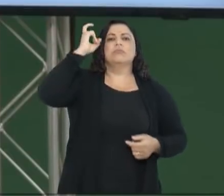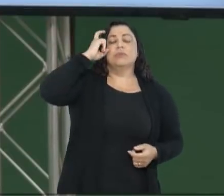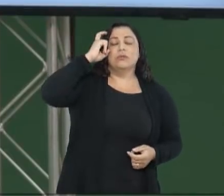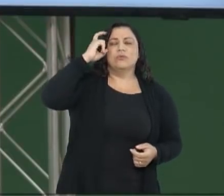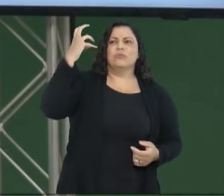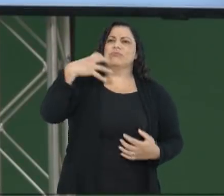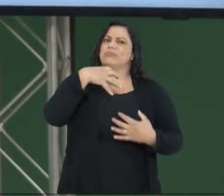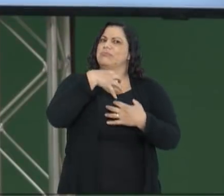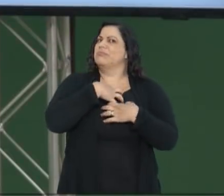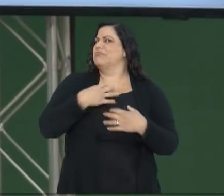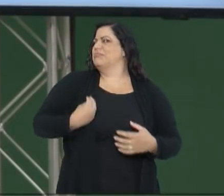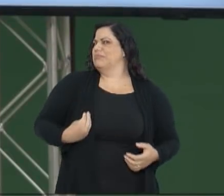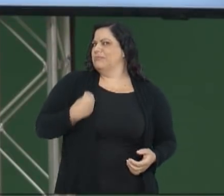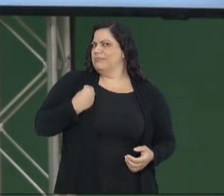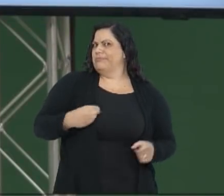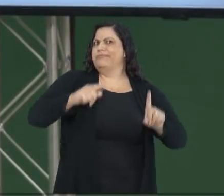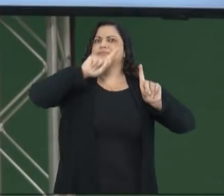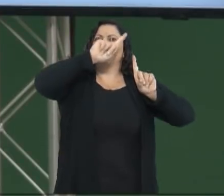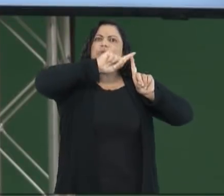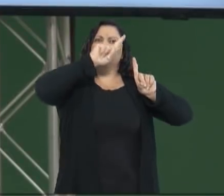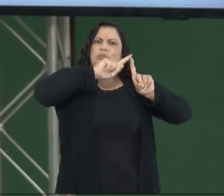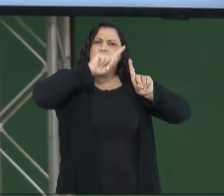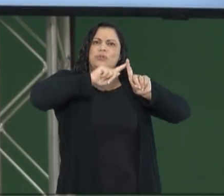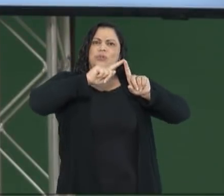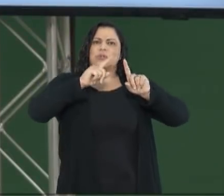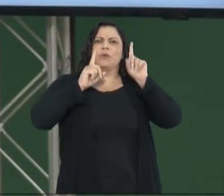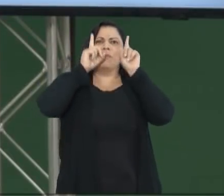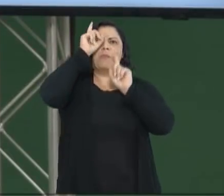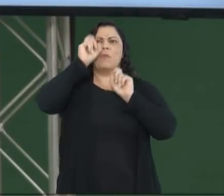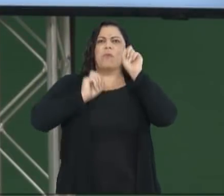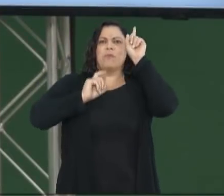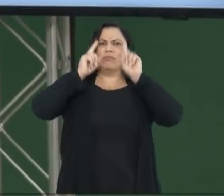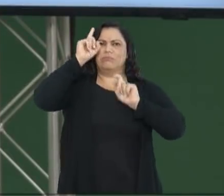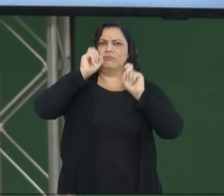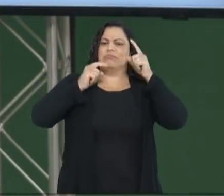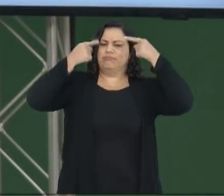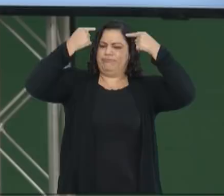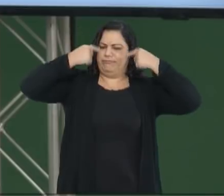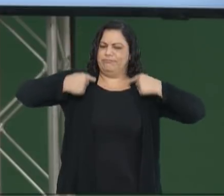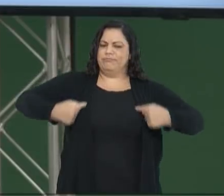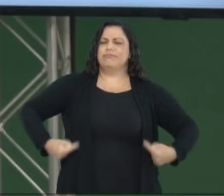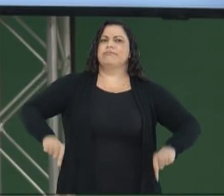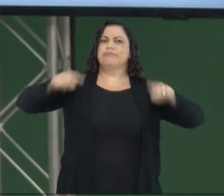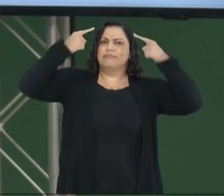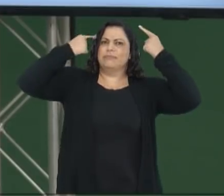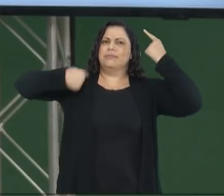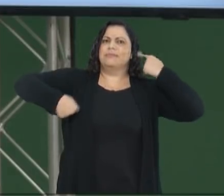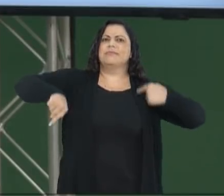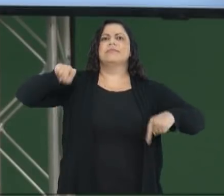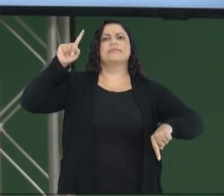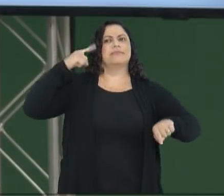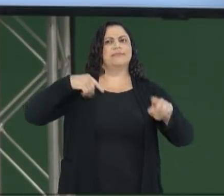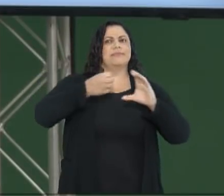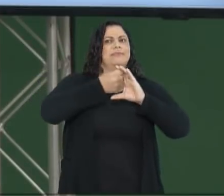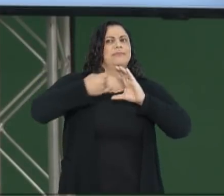modo de vida, até mesmo nos tipos físicos da população atual dessas regiões,